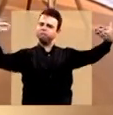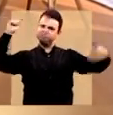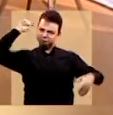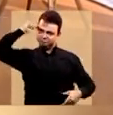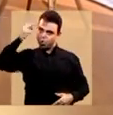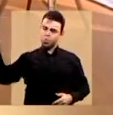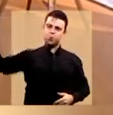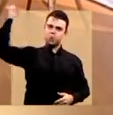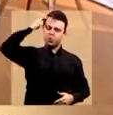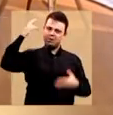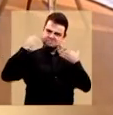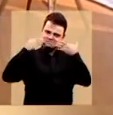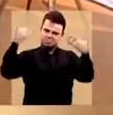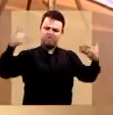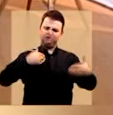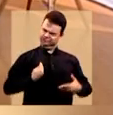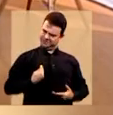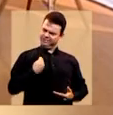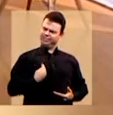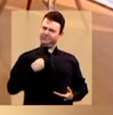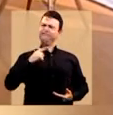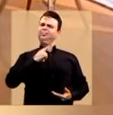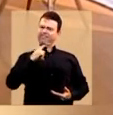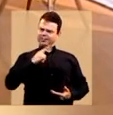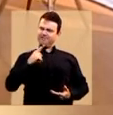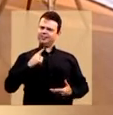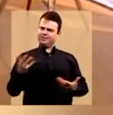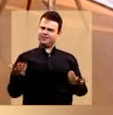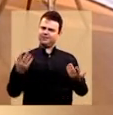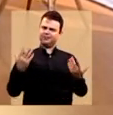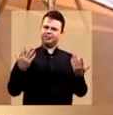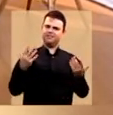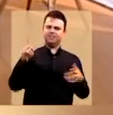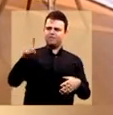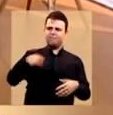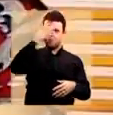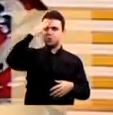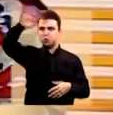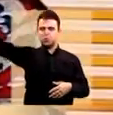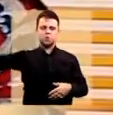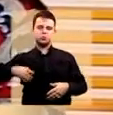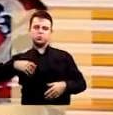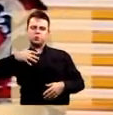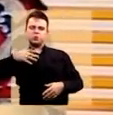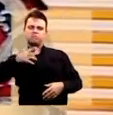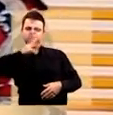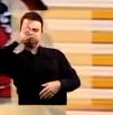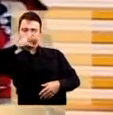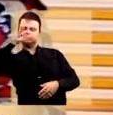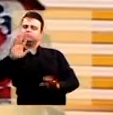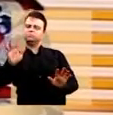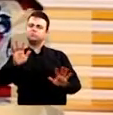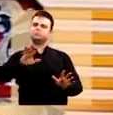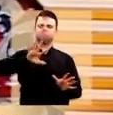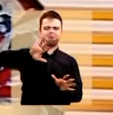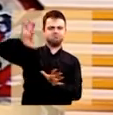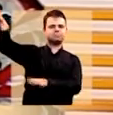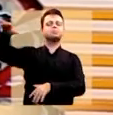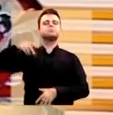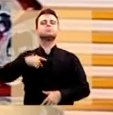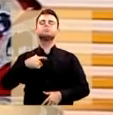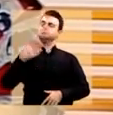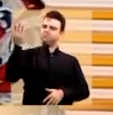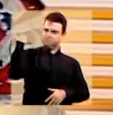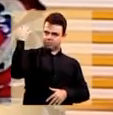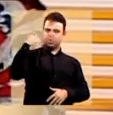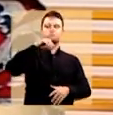esse outro lado da cultura, né? Que a cultura, ela continua viva, né? Para além daquela coisa caricata. A gente teve um espaço colaborativo chamado Obará